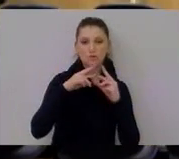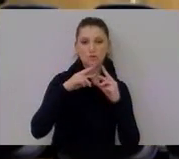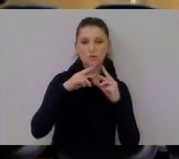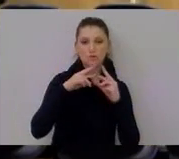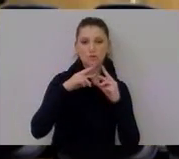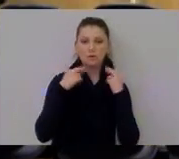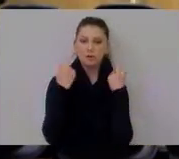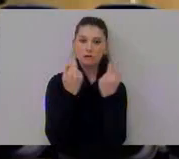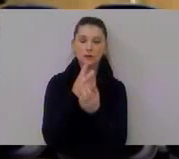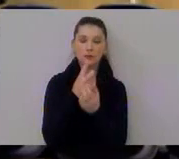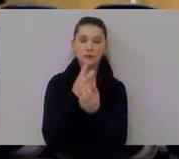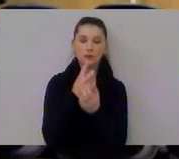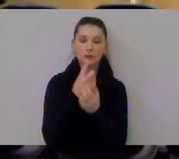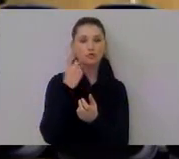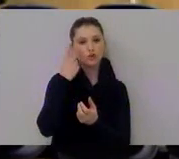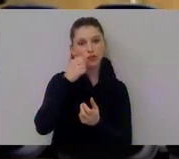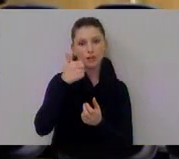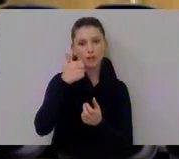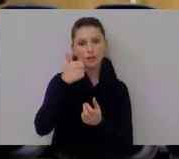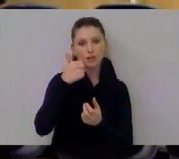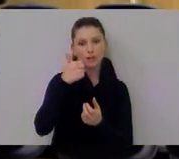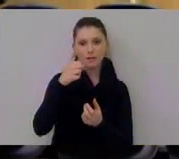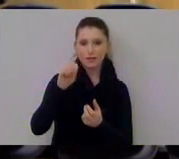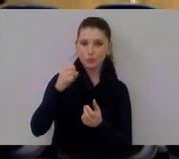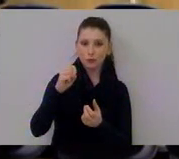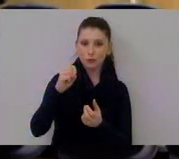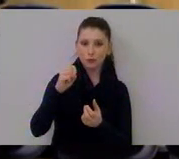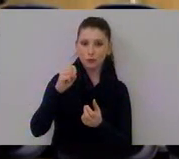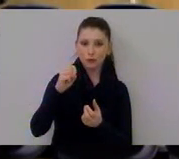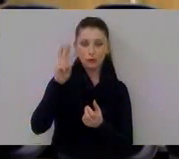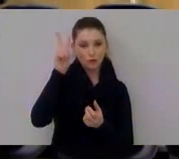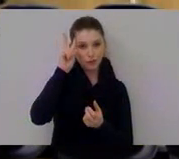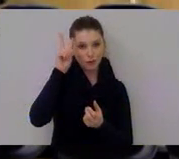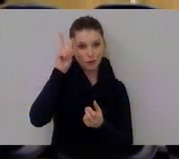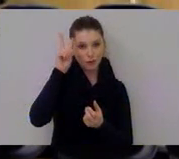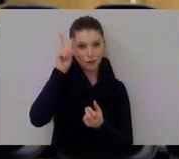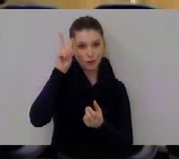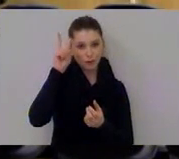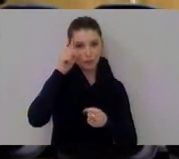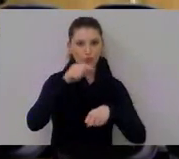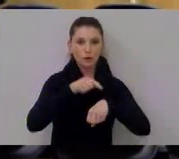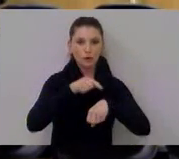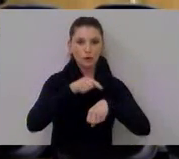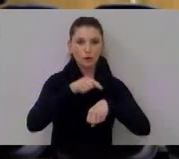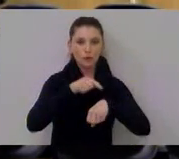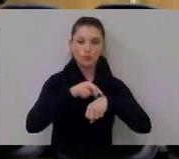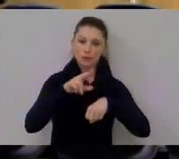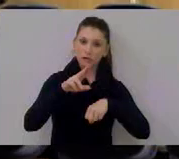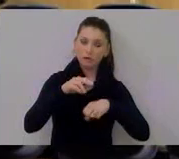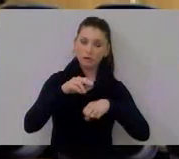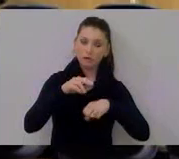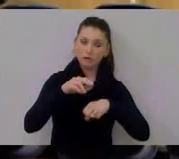18, corrente, segunda-feira, no horário regimental. Boa noite a todos.